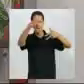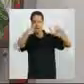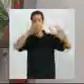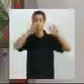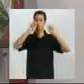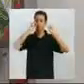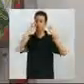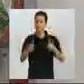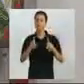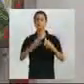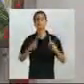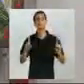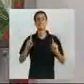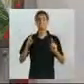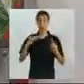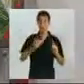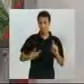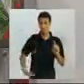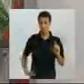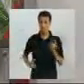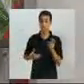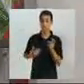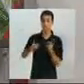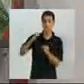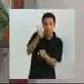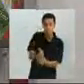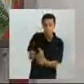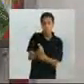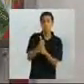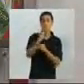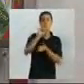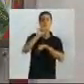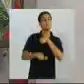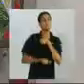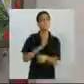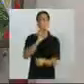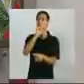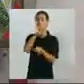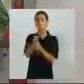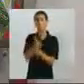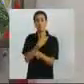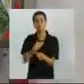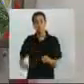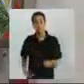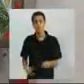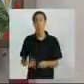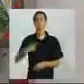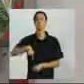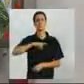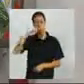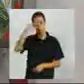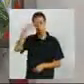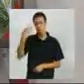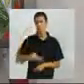entra governo e sai governo. E aqui nós entendemos, certamente, nós entendemos, a